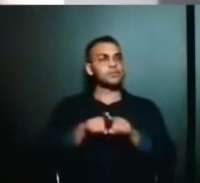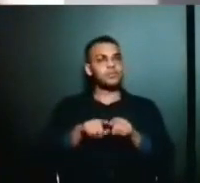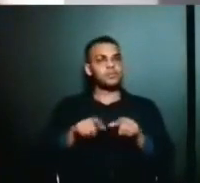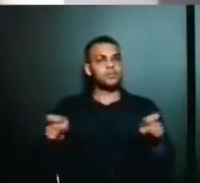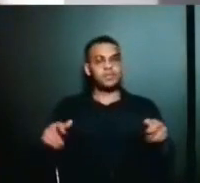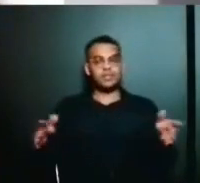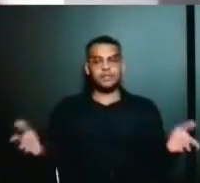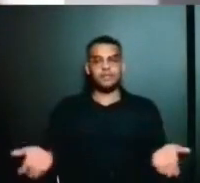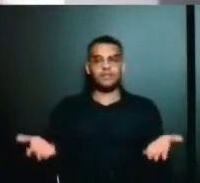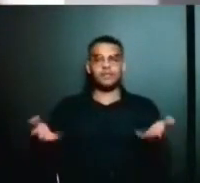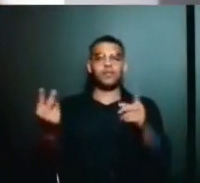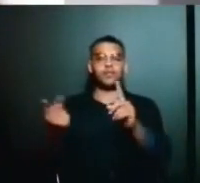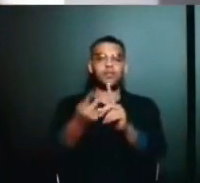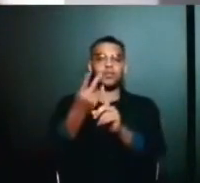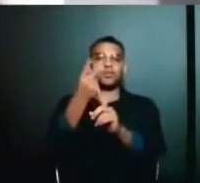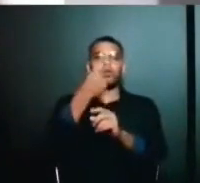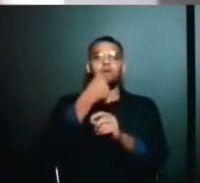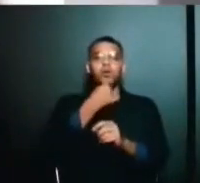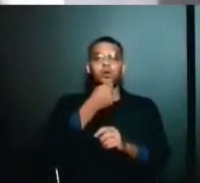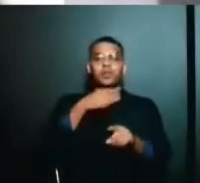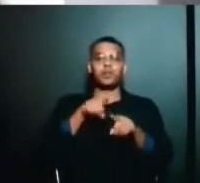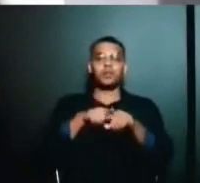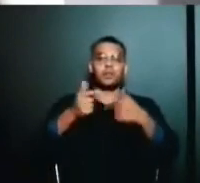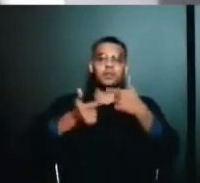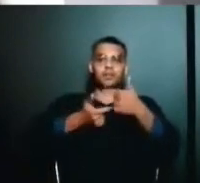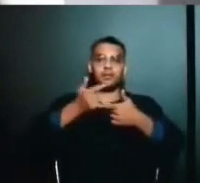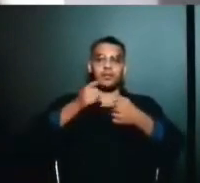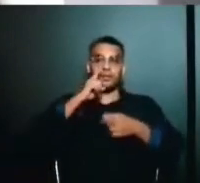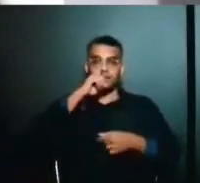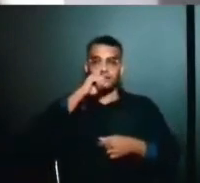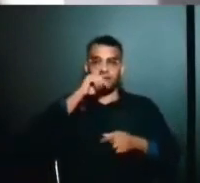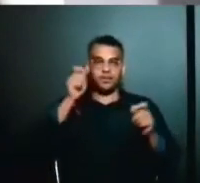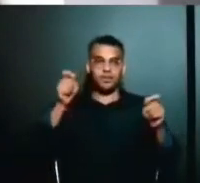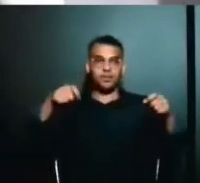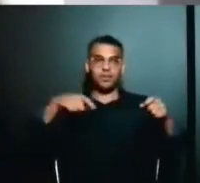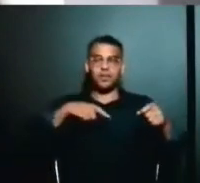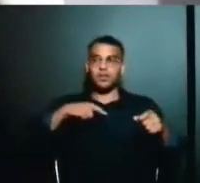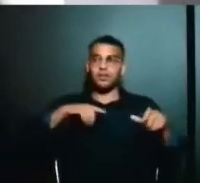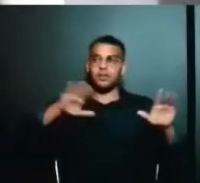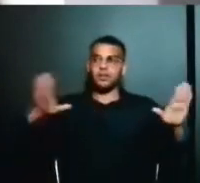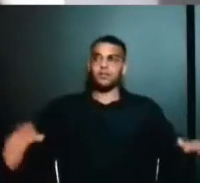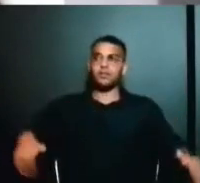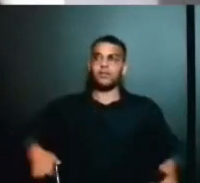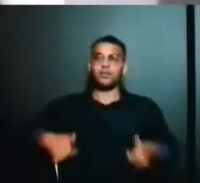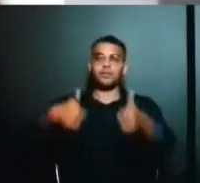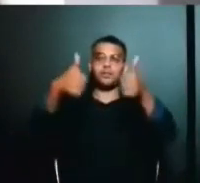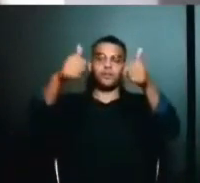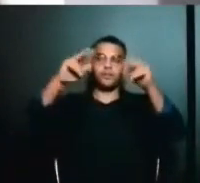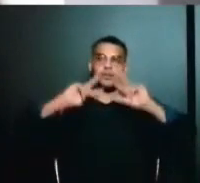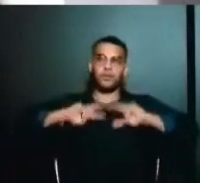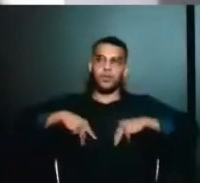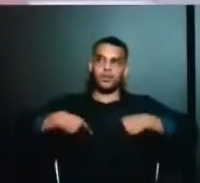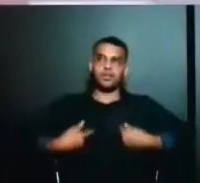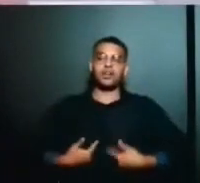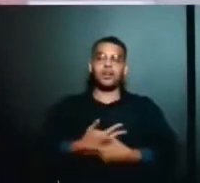homens que fazem tantos trabalhos perigosos e ergueram esses grandes monumentos da humanidade e tantas coisas boas. Fala aí para nós. Até